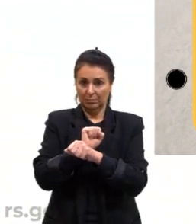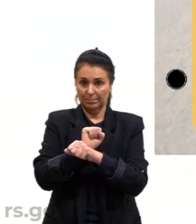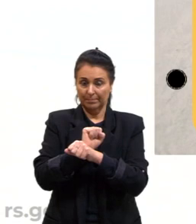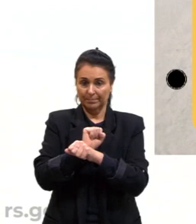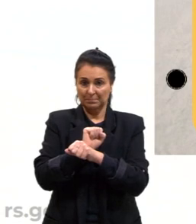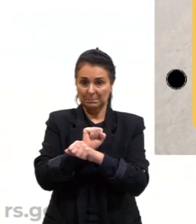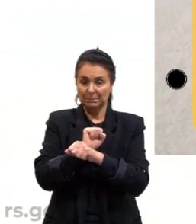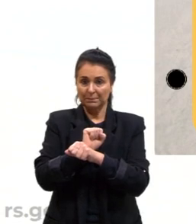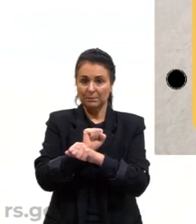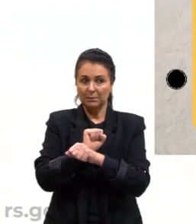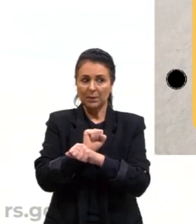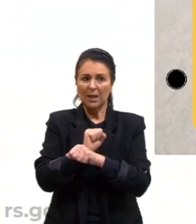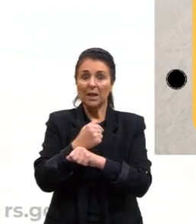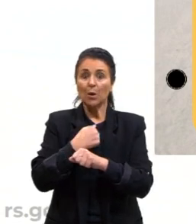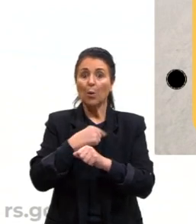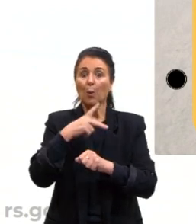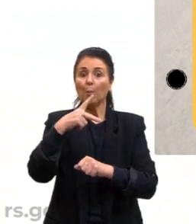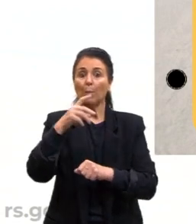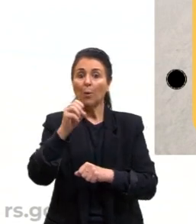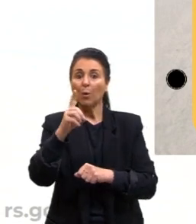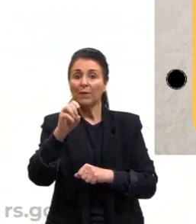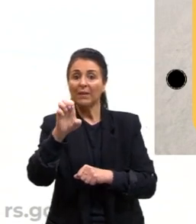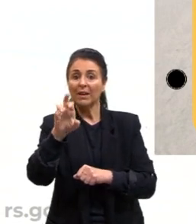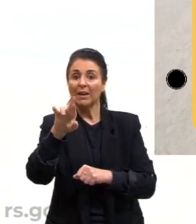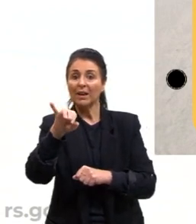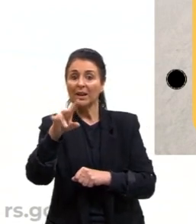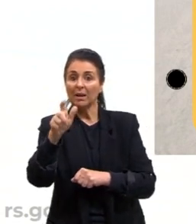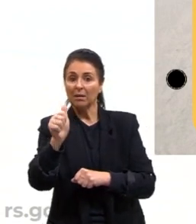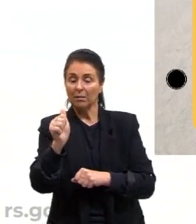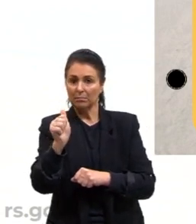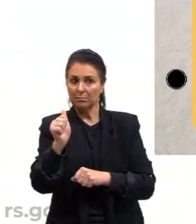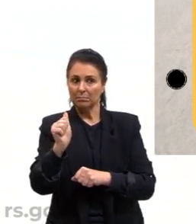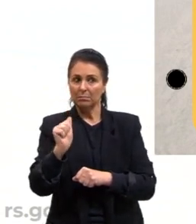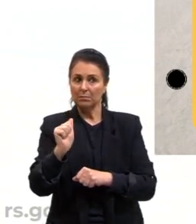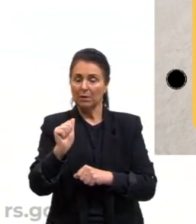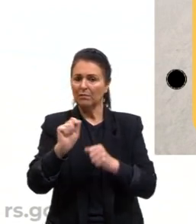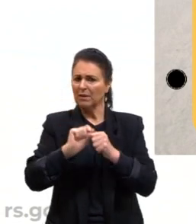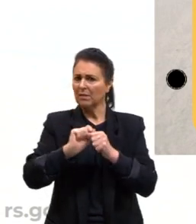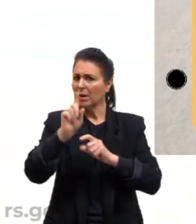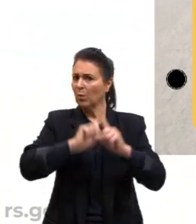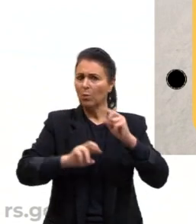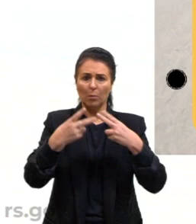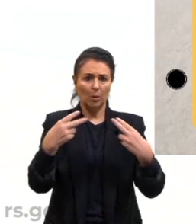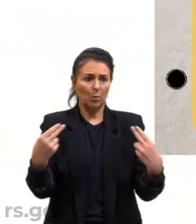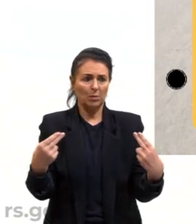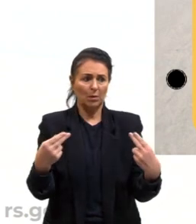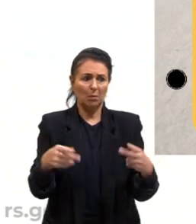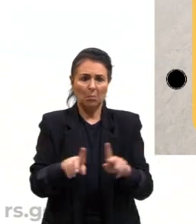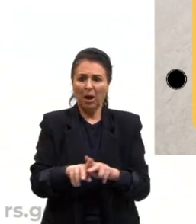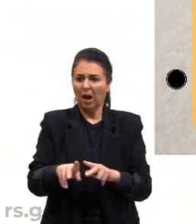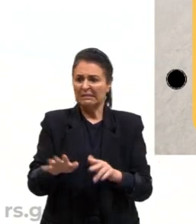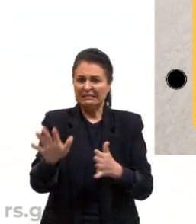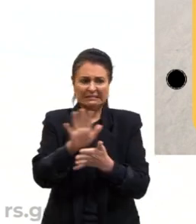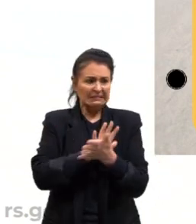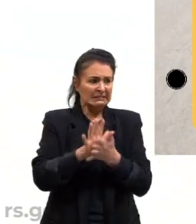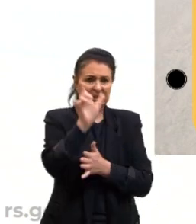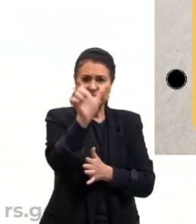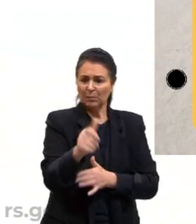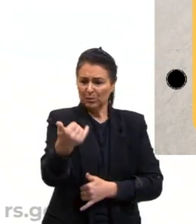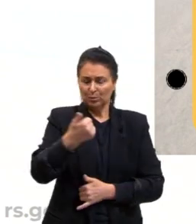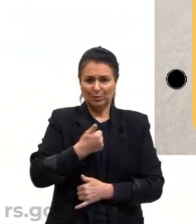nada e me avisou eu poderia perfeito né algo porém Ninguém me avisou